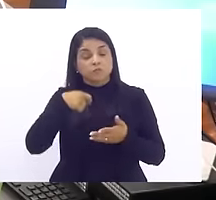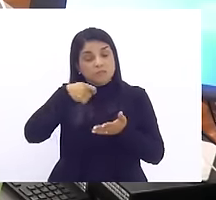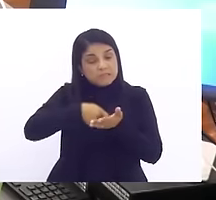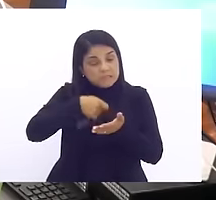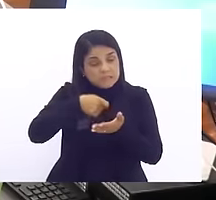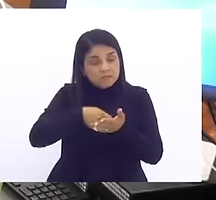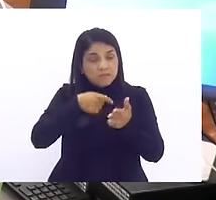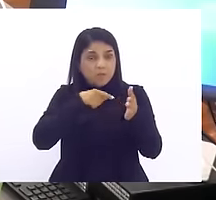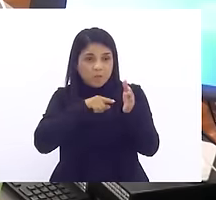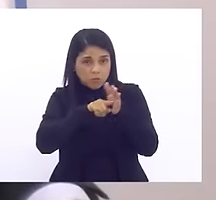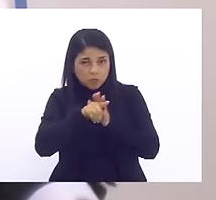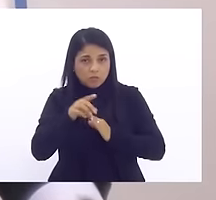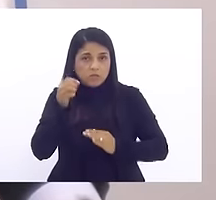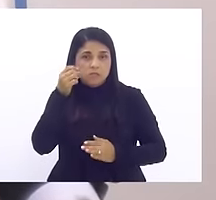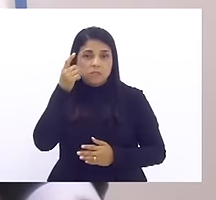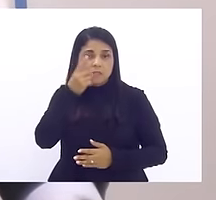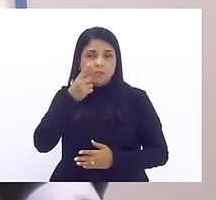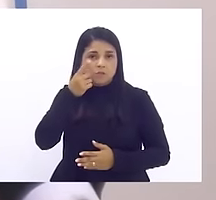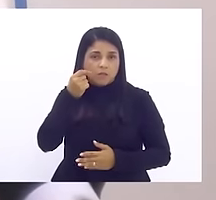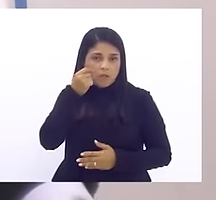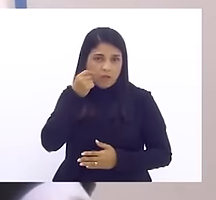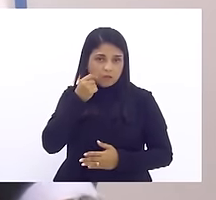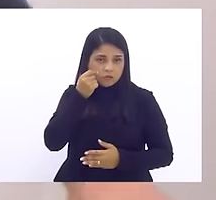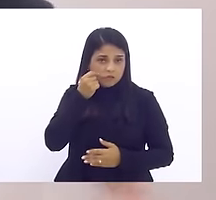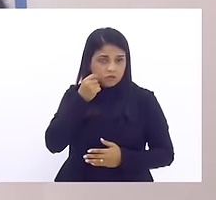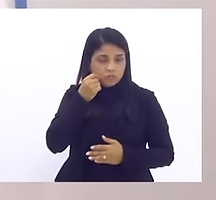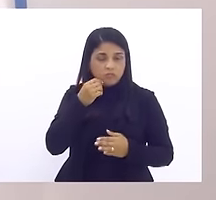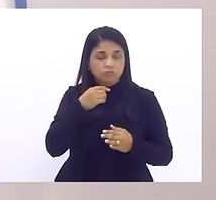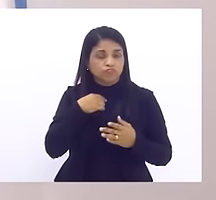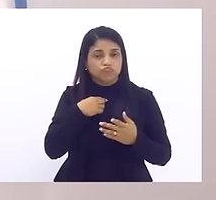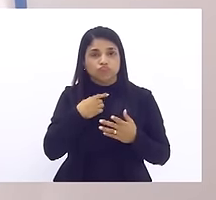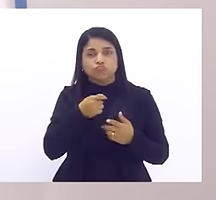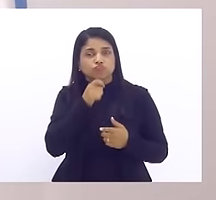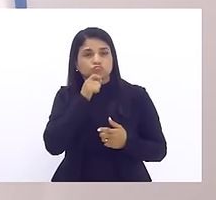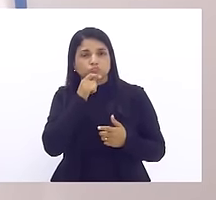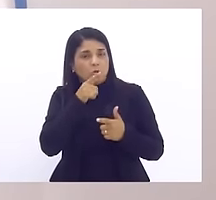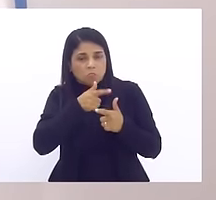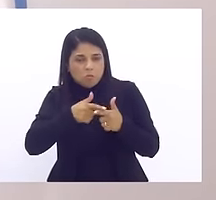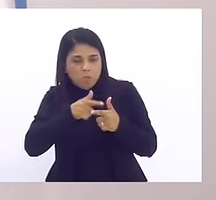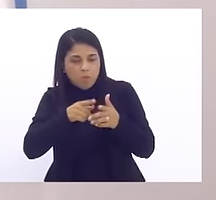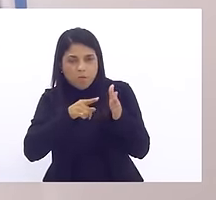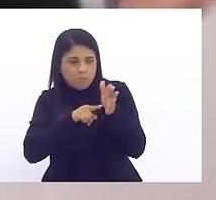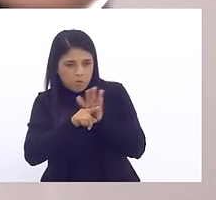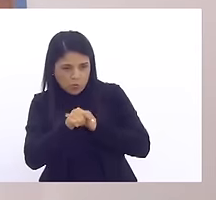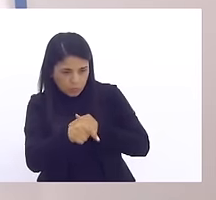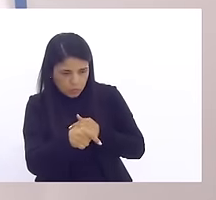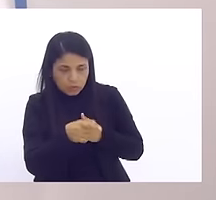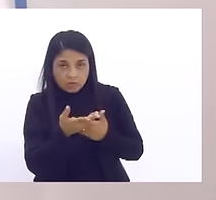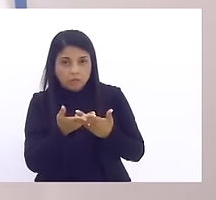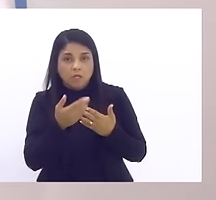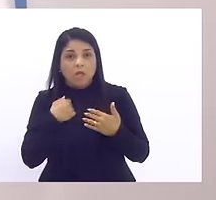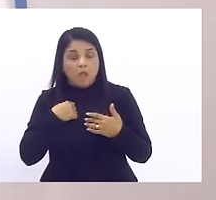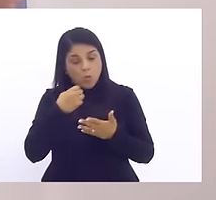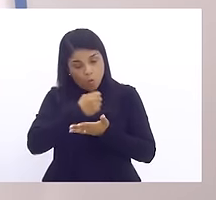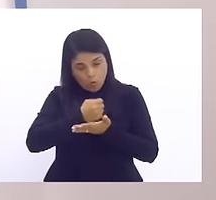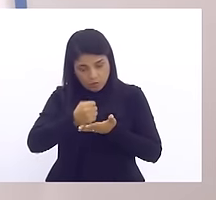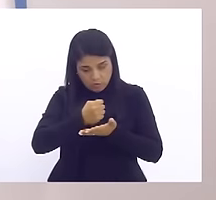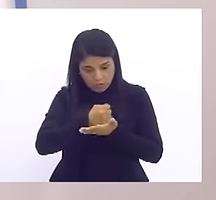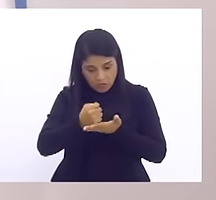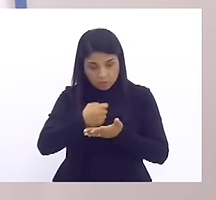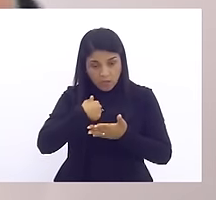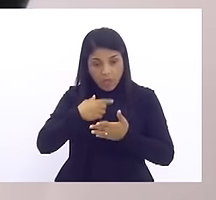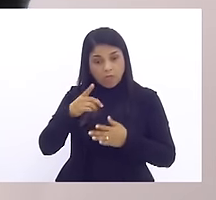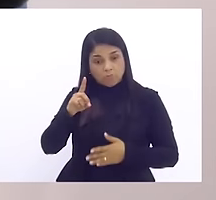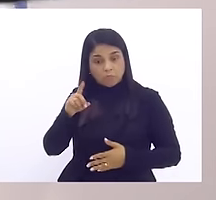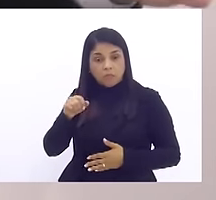ratinho que não tem nenhuma pegadinha nessa pergunta é só pra dizer olha eu como como contratada sou eu que determina ou não é o neto